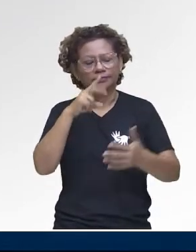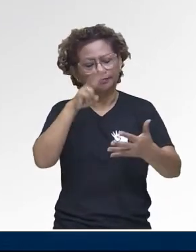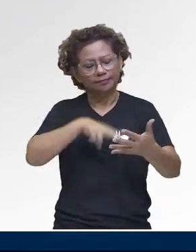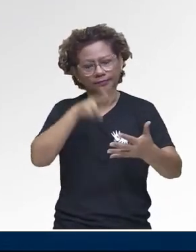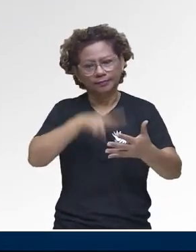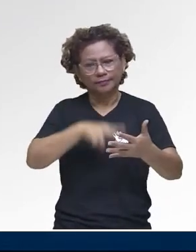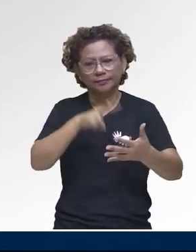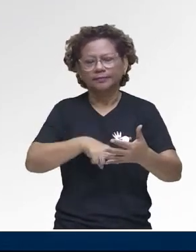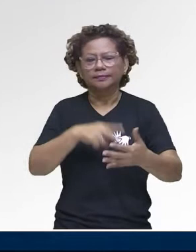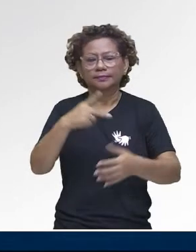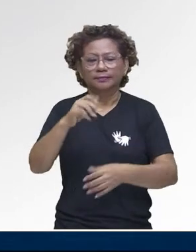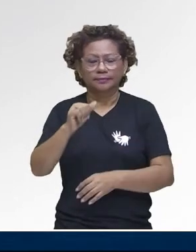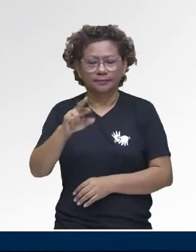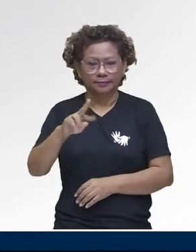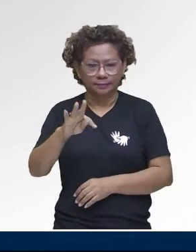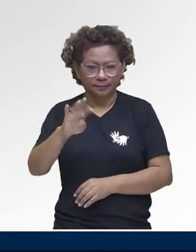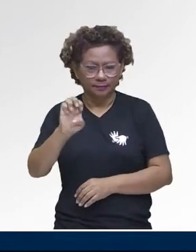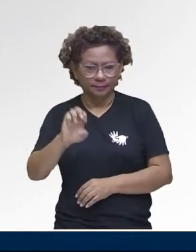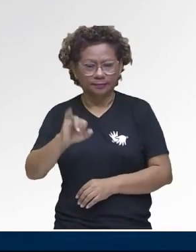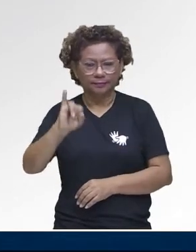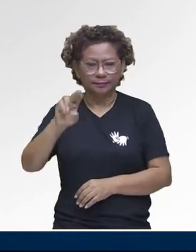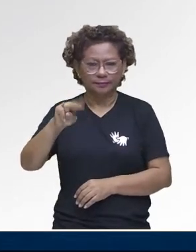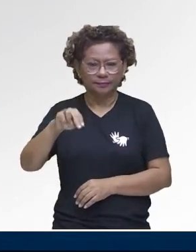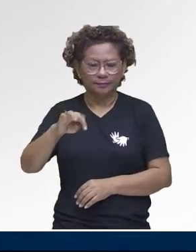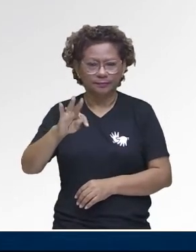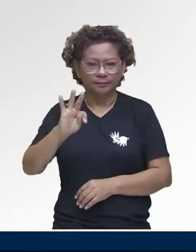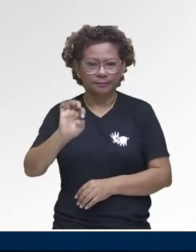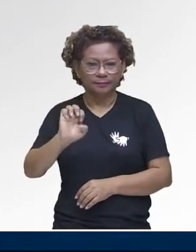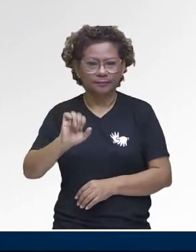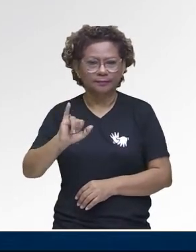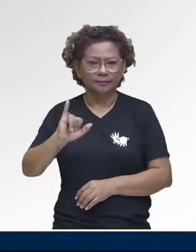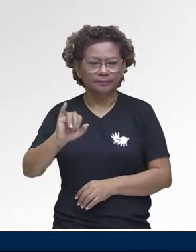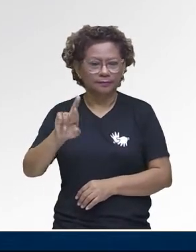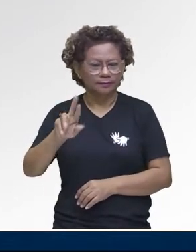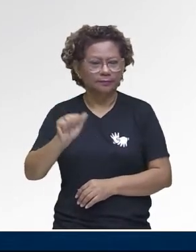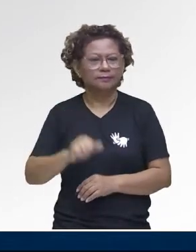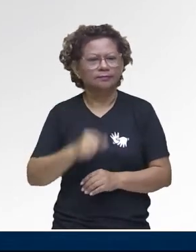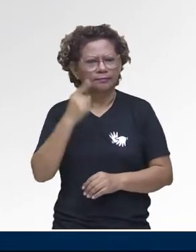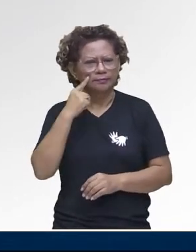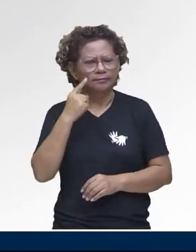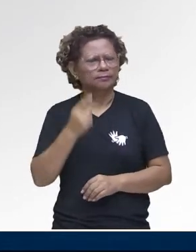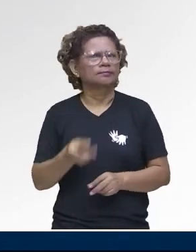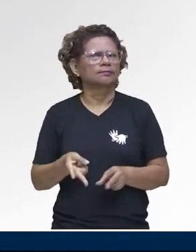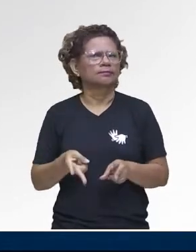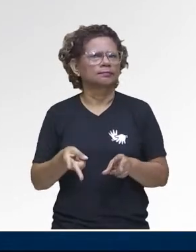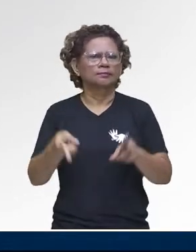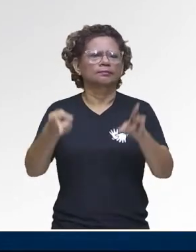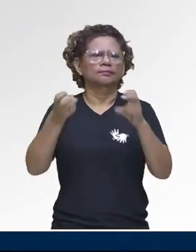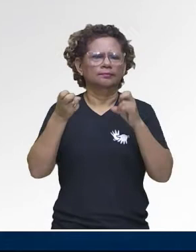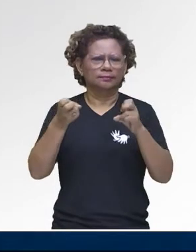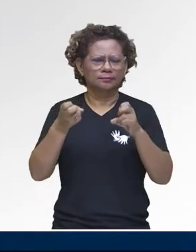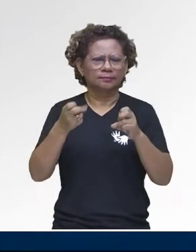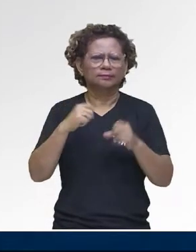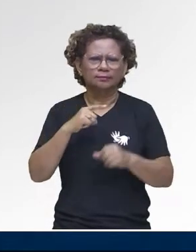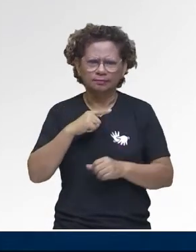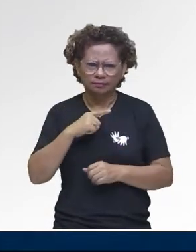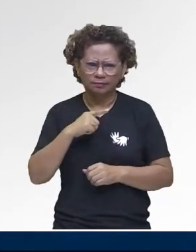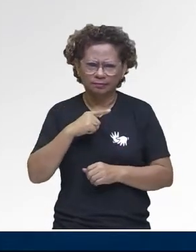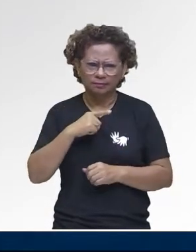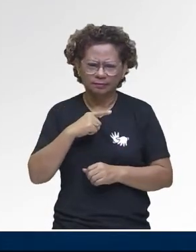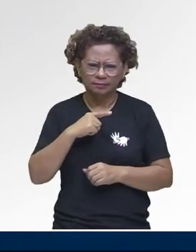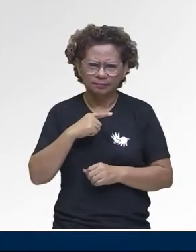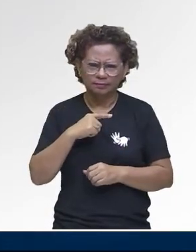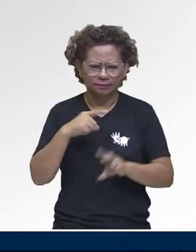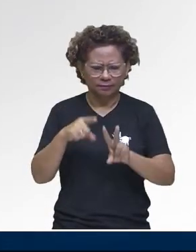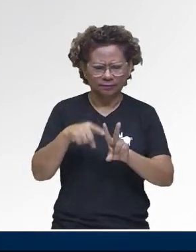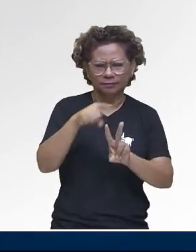inteira, então, se é número decimal, rapidamente a gente já pensa que ele tem uma parte inteira e uma parte decimal. E o